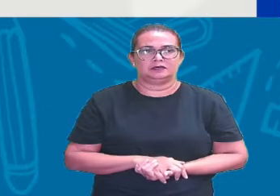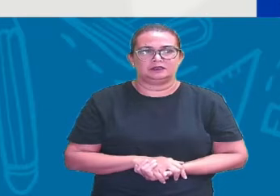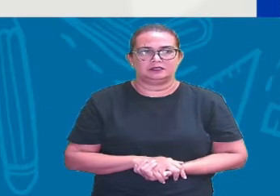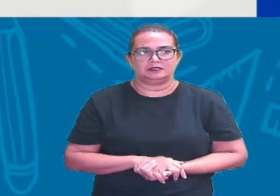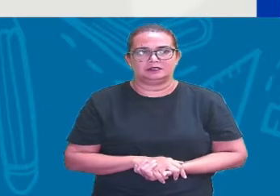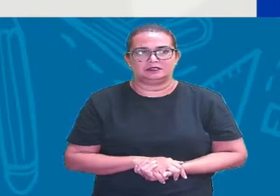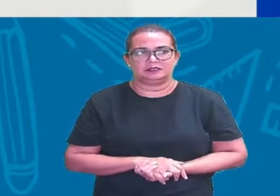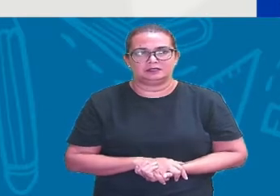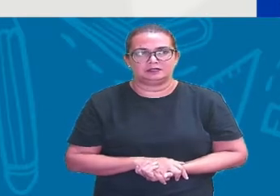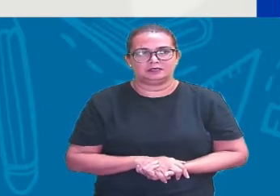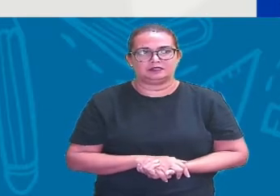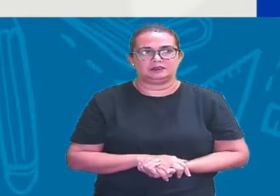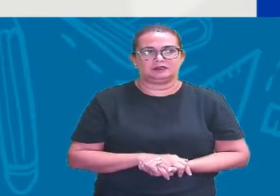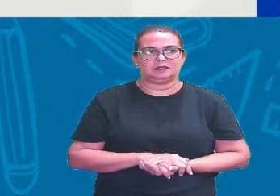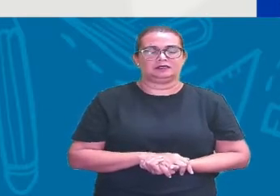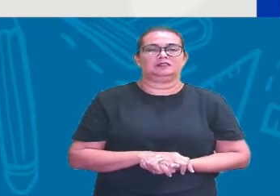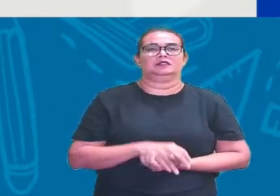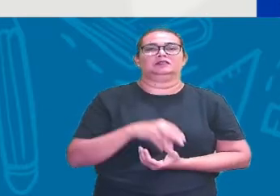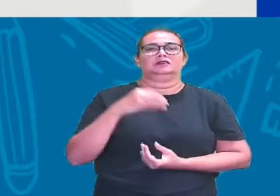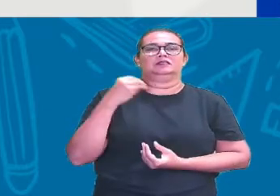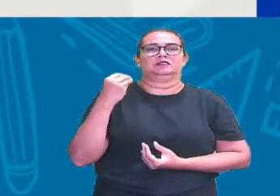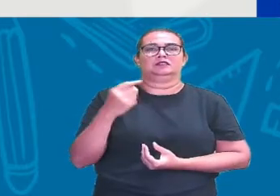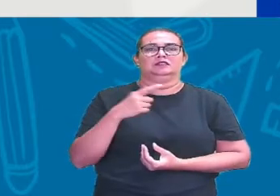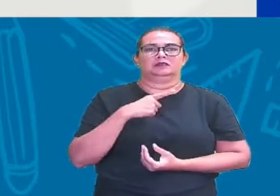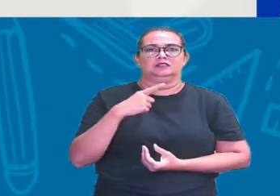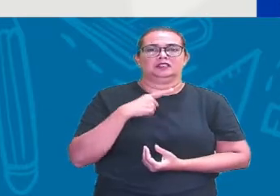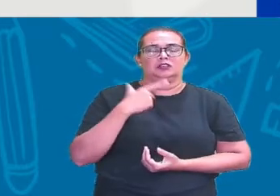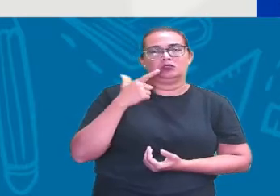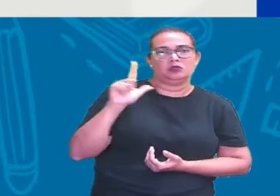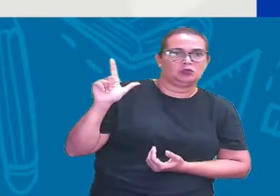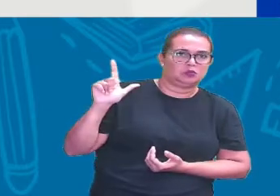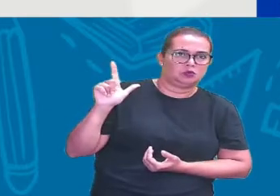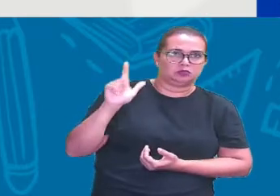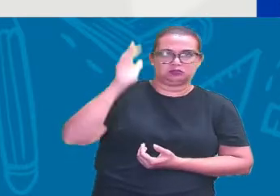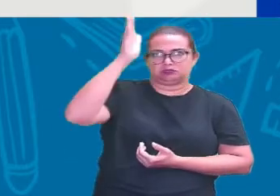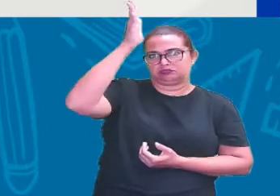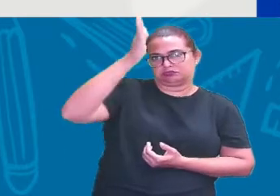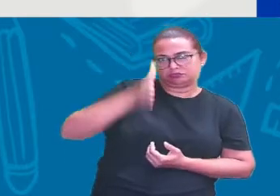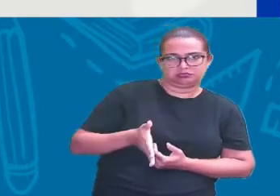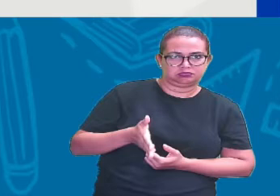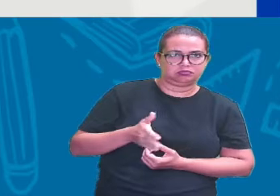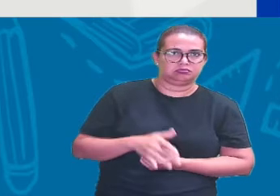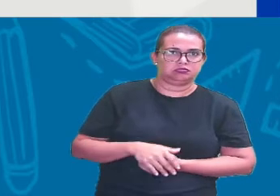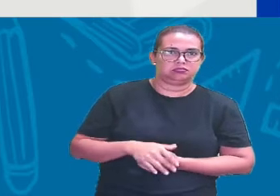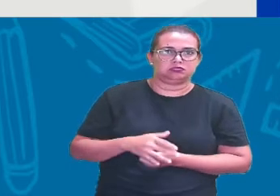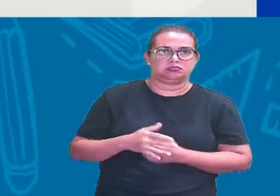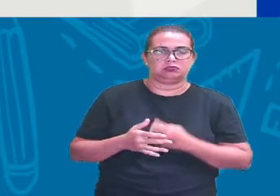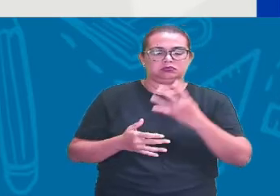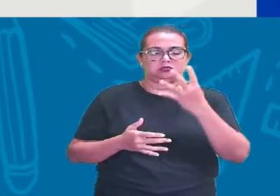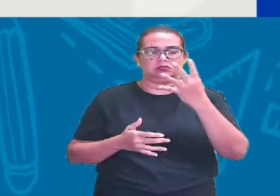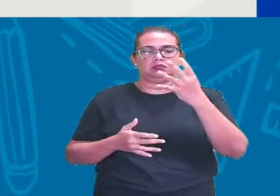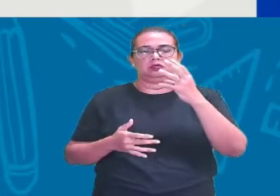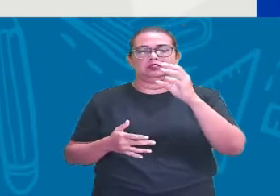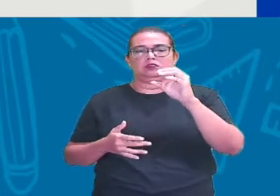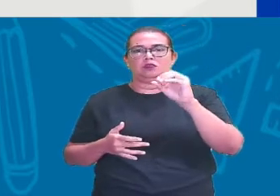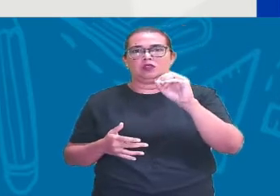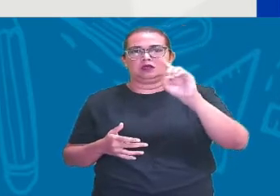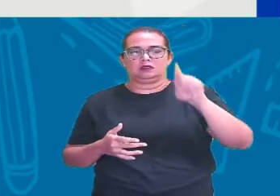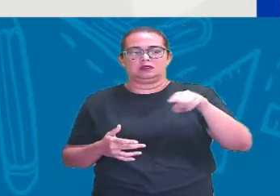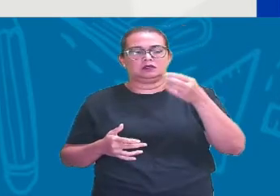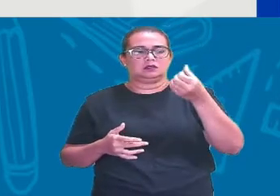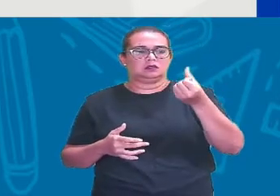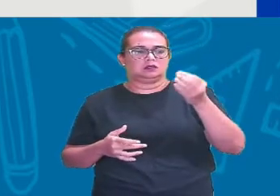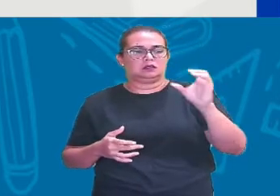Olha aqui, nós temos outros números para fatorar. 40 e